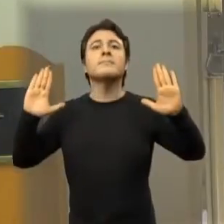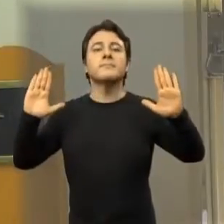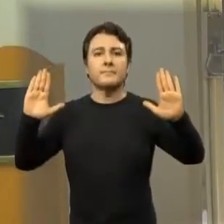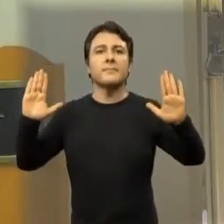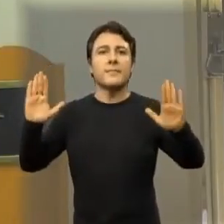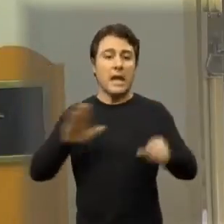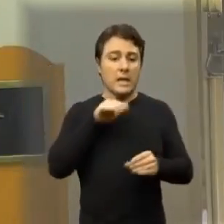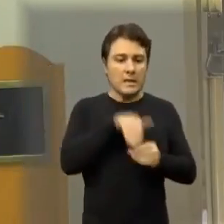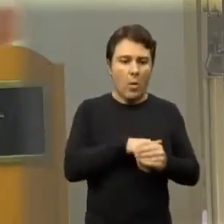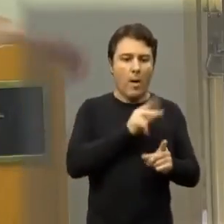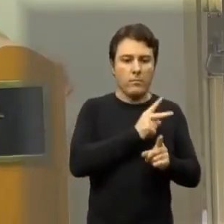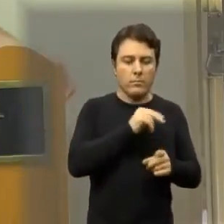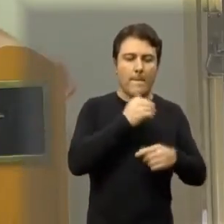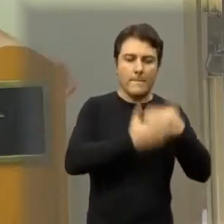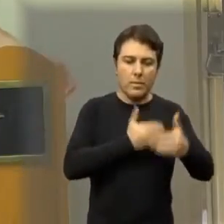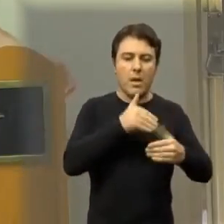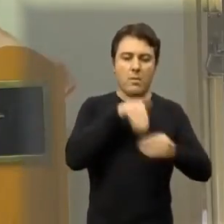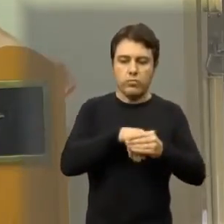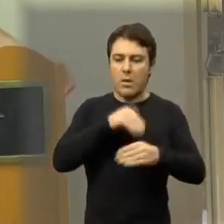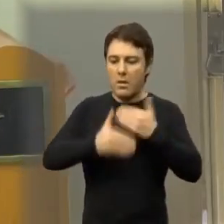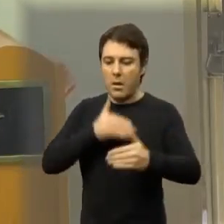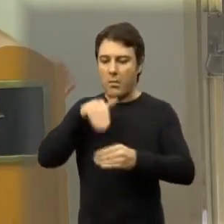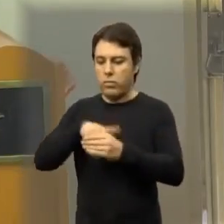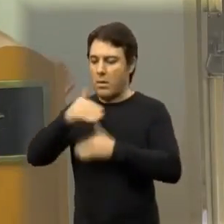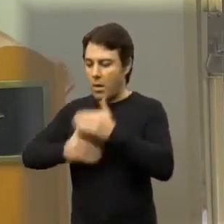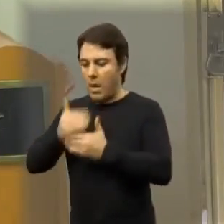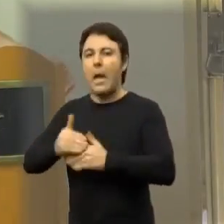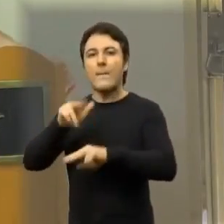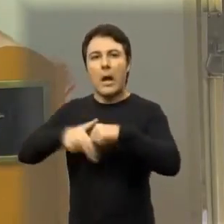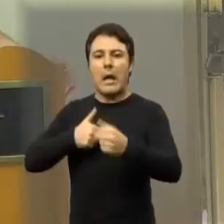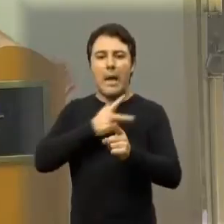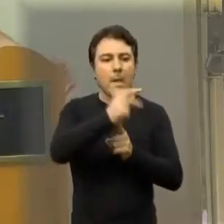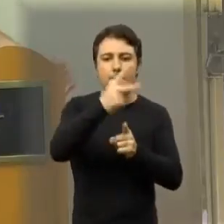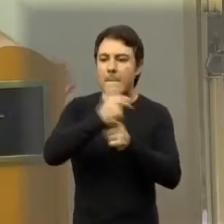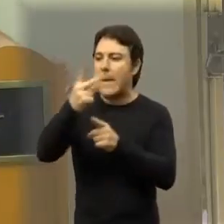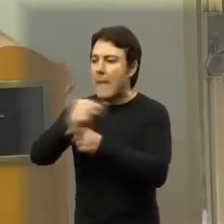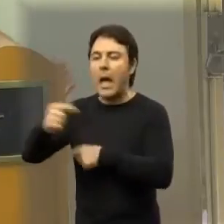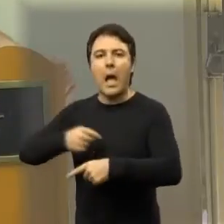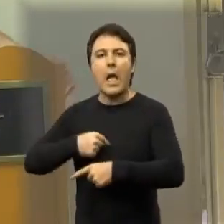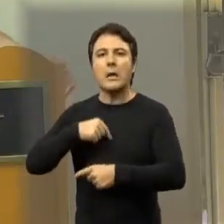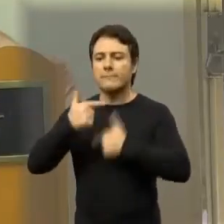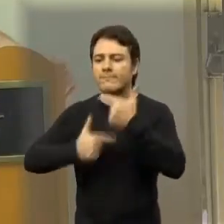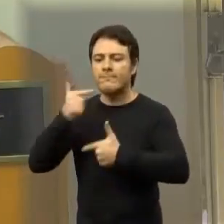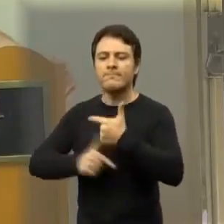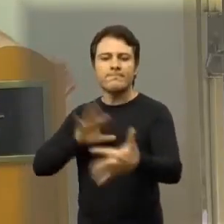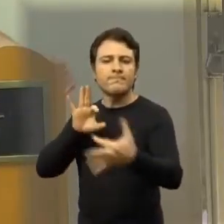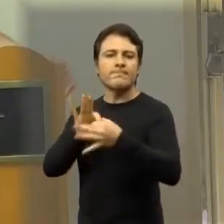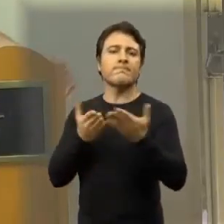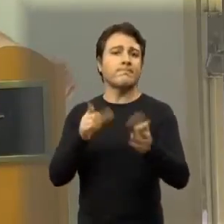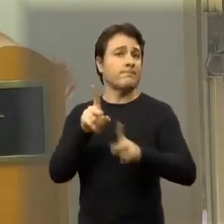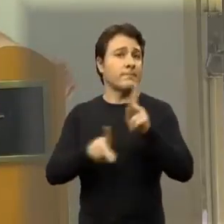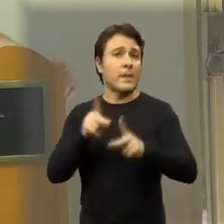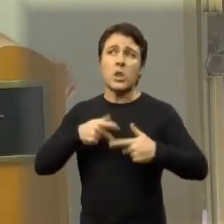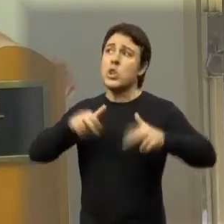cada eleição disputada, as vitórias foram reflexos dos árduos trabalhos desenvolvidos em prol à população e